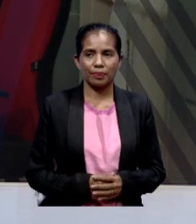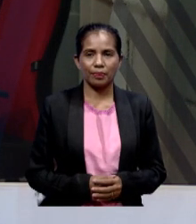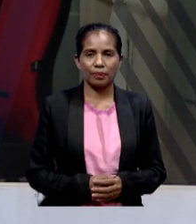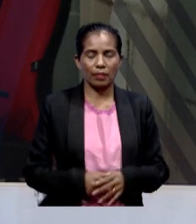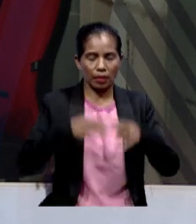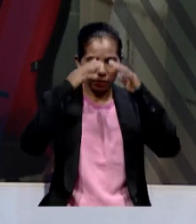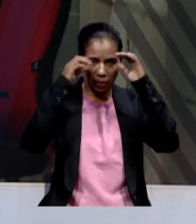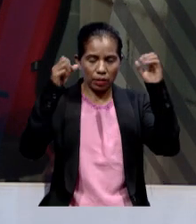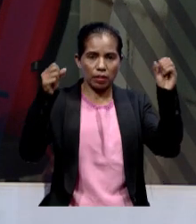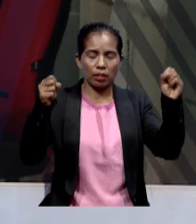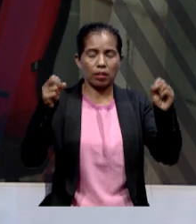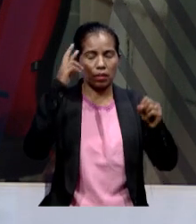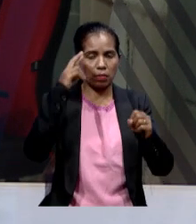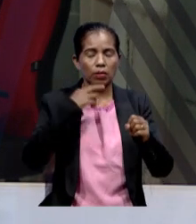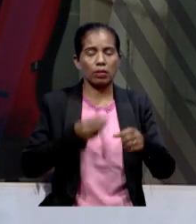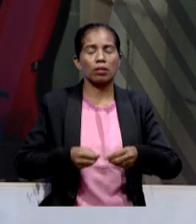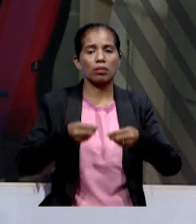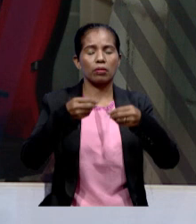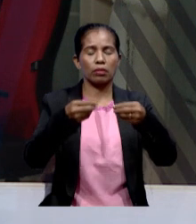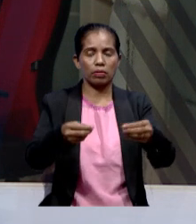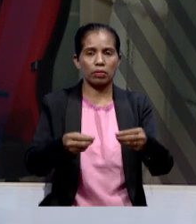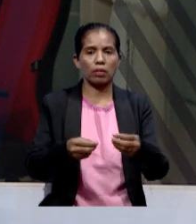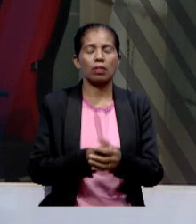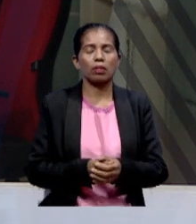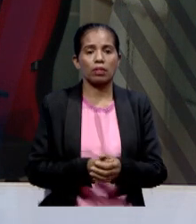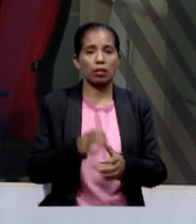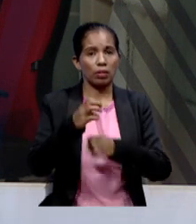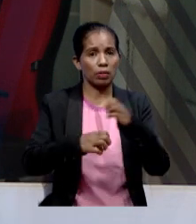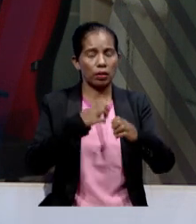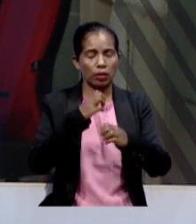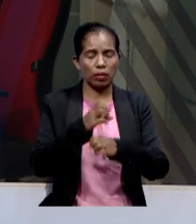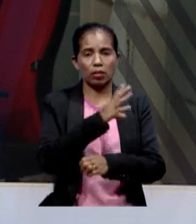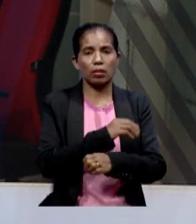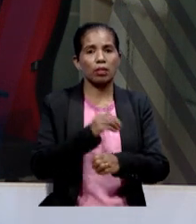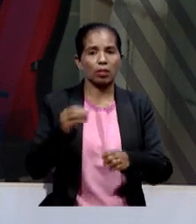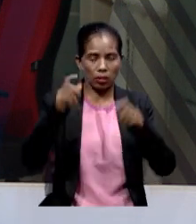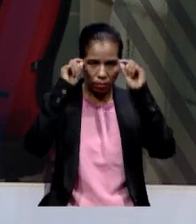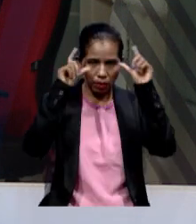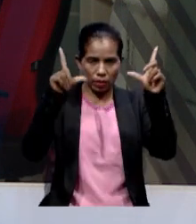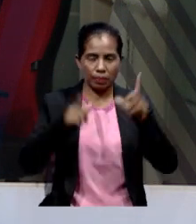Presidente da Repubblica condecora ambasciatore Unione Europea con grado collar Orden Timor-Leste.